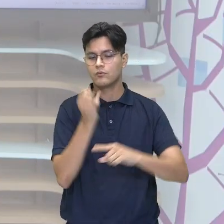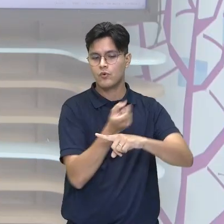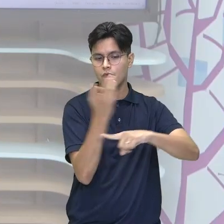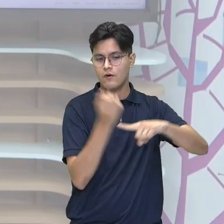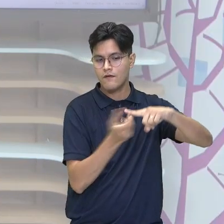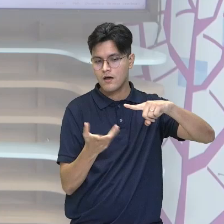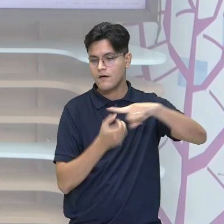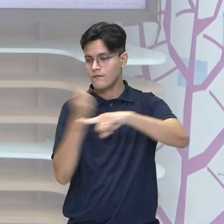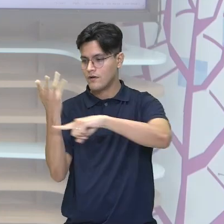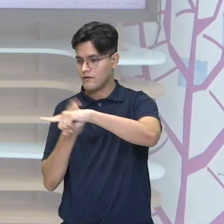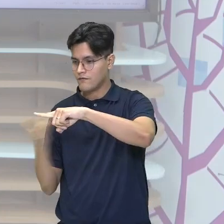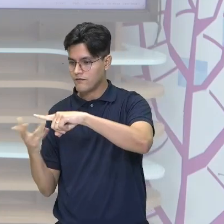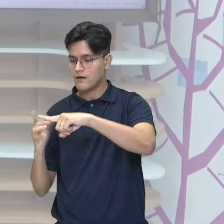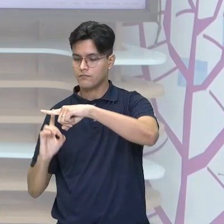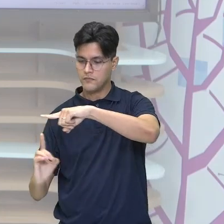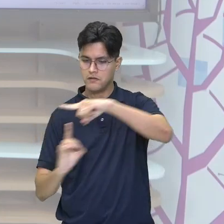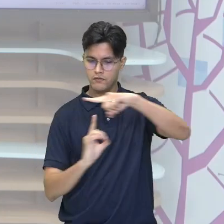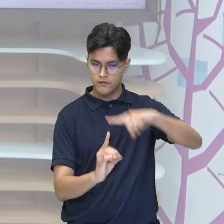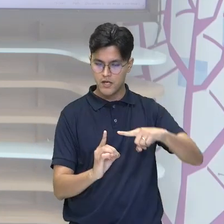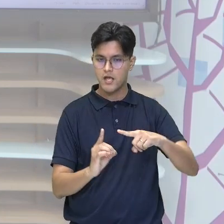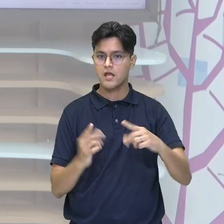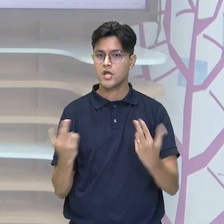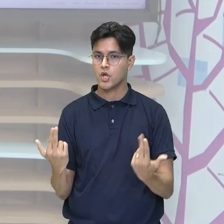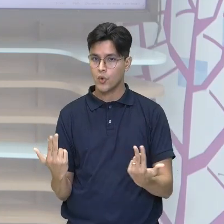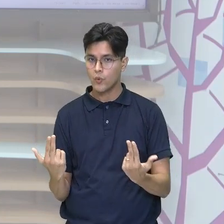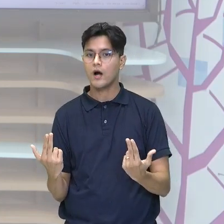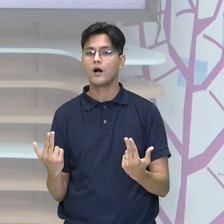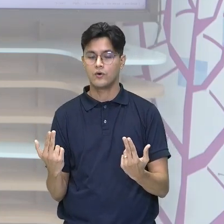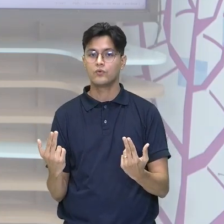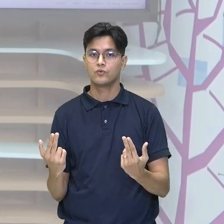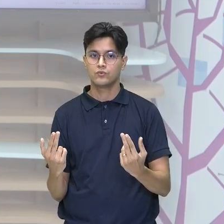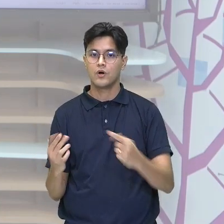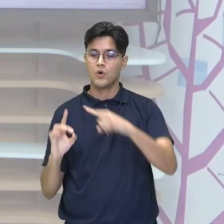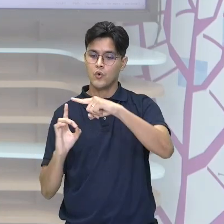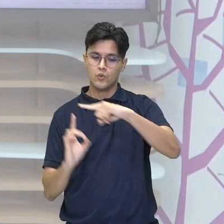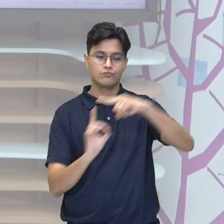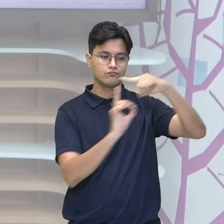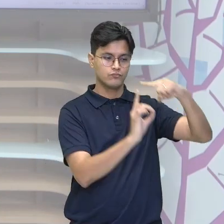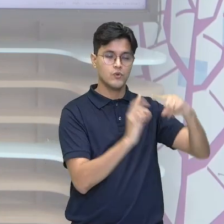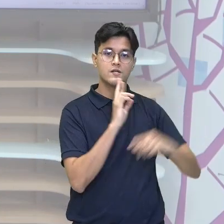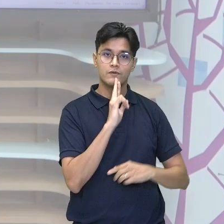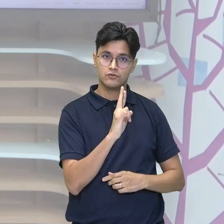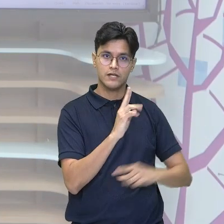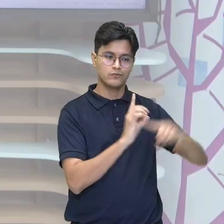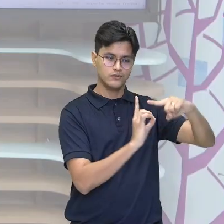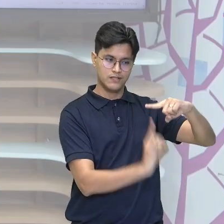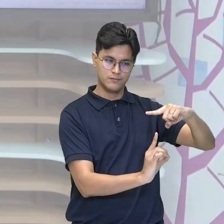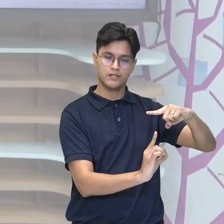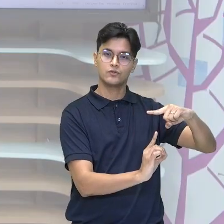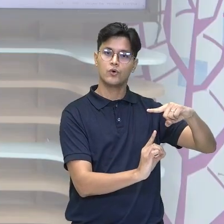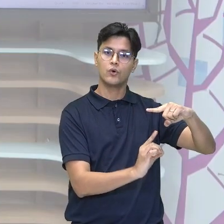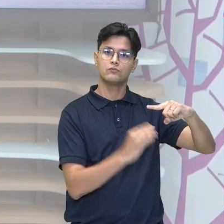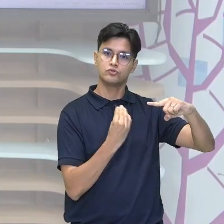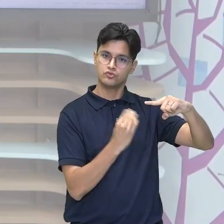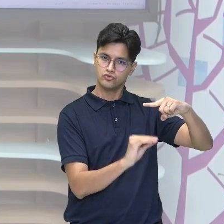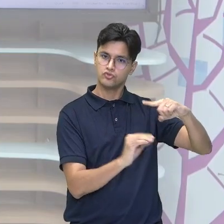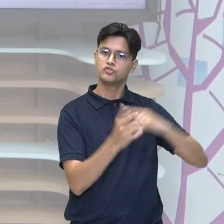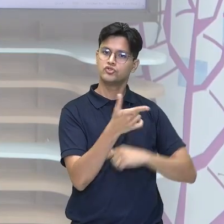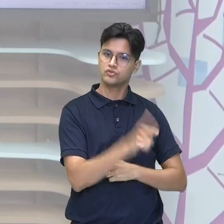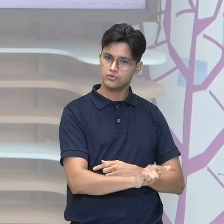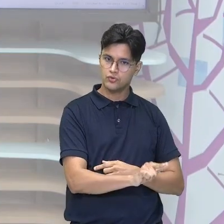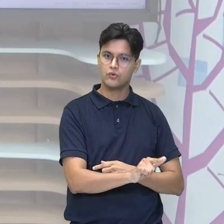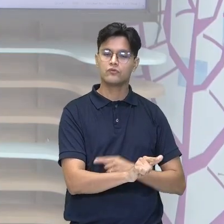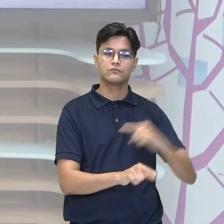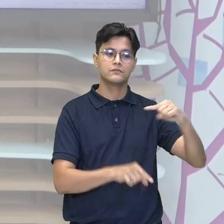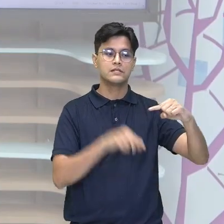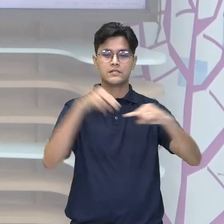mesmo denominador, a gente repete o denominador, né? É fácil, só repete. E aí a gente faz as